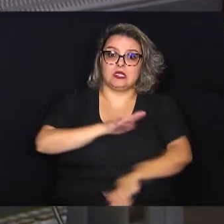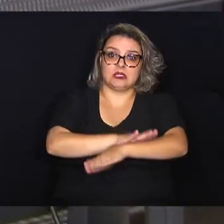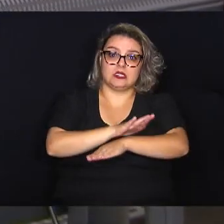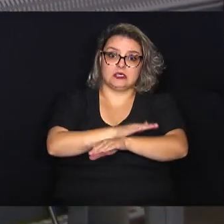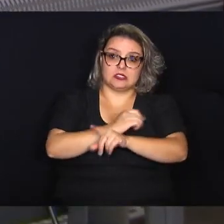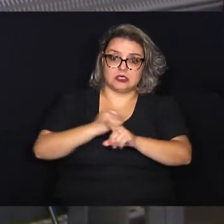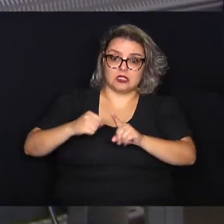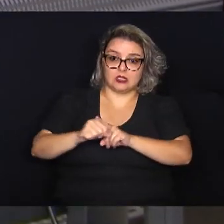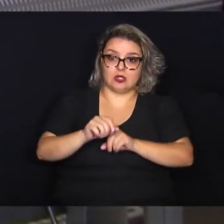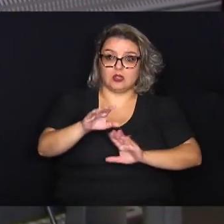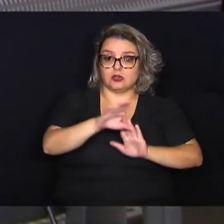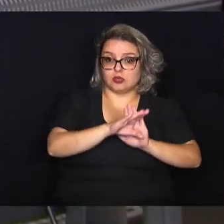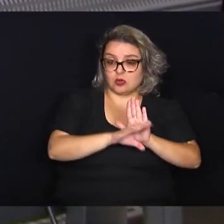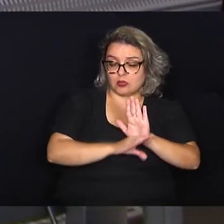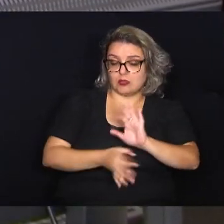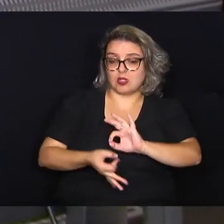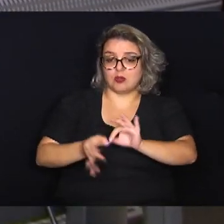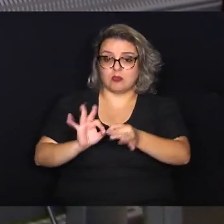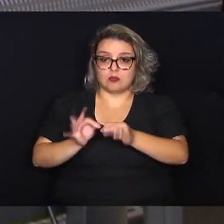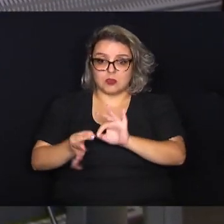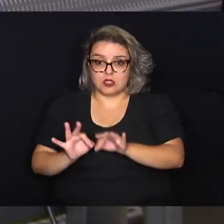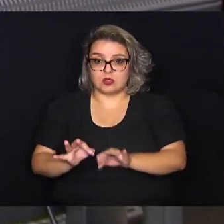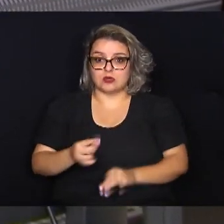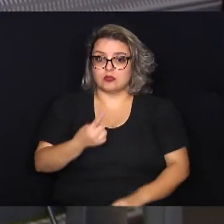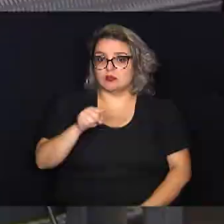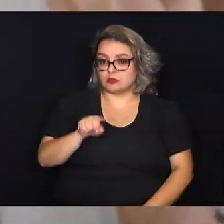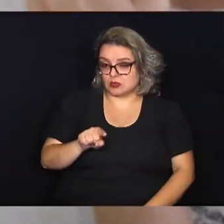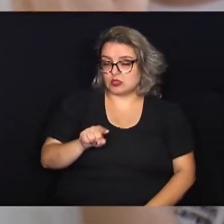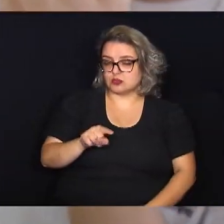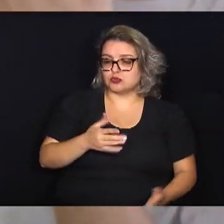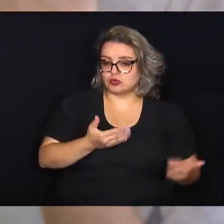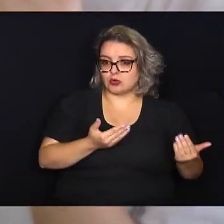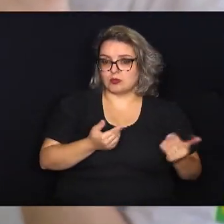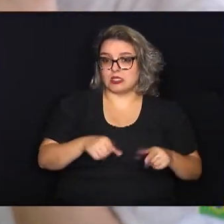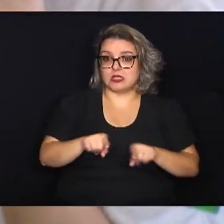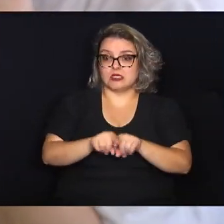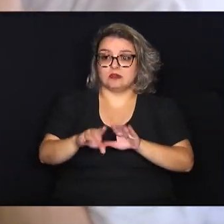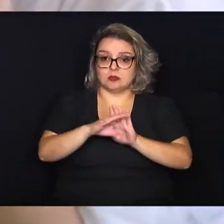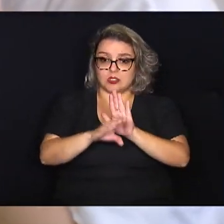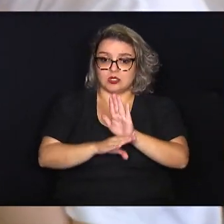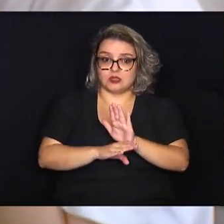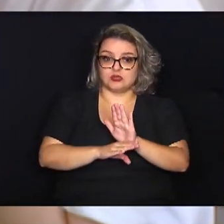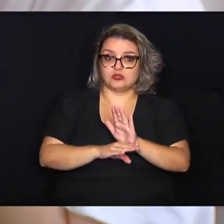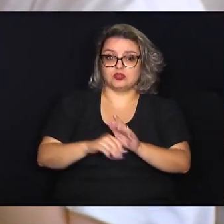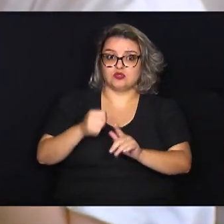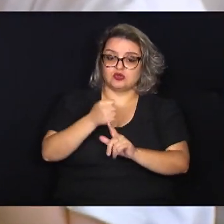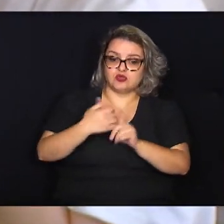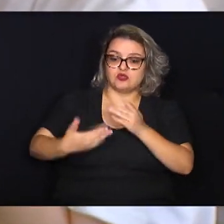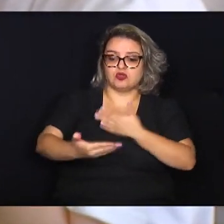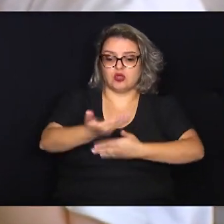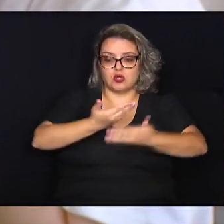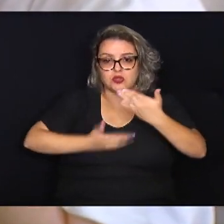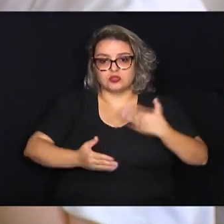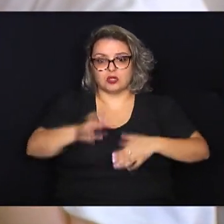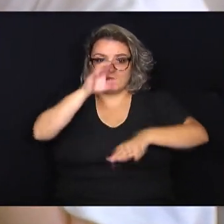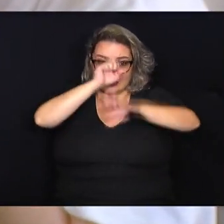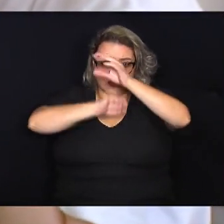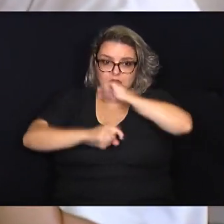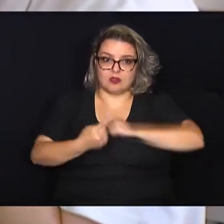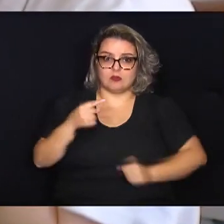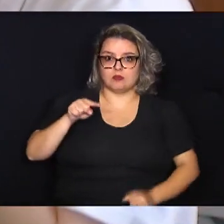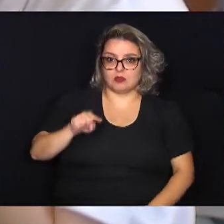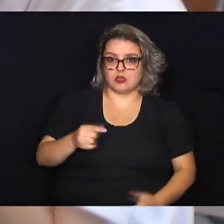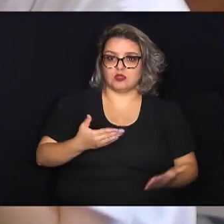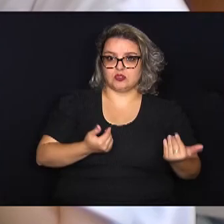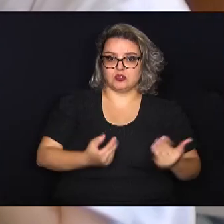No programa da oficina, em torno de 1.000 jovens e também no programa da socioaprendizagem, em torno de 1.000 jovens. Então, em torno